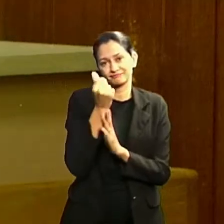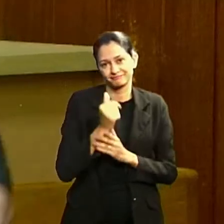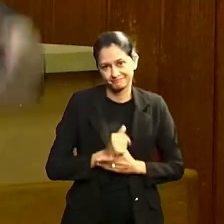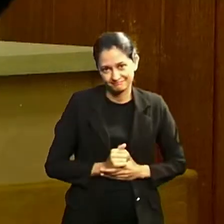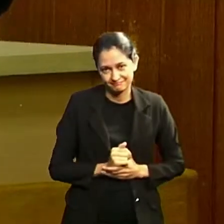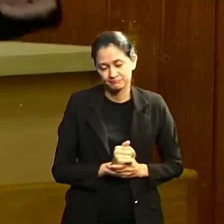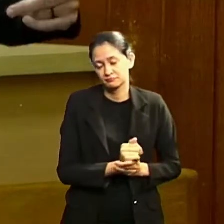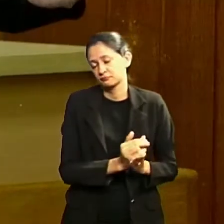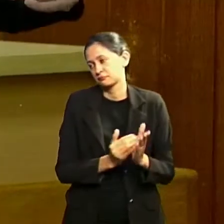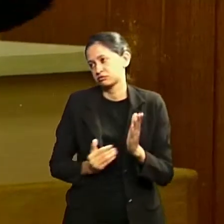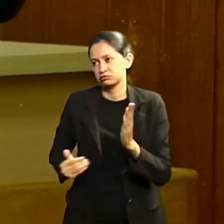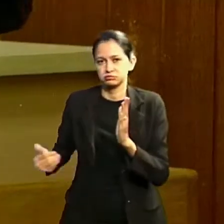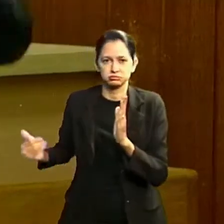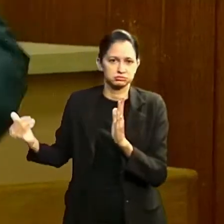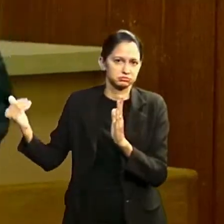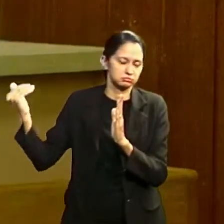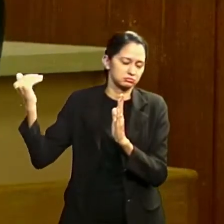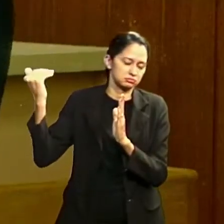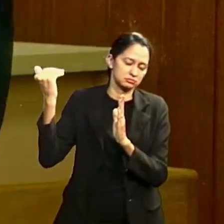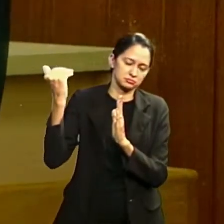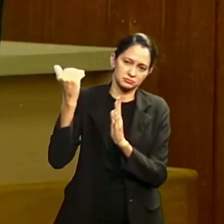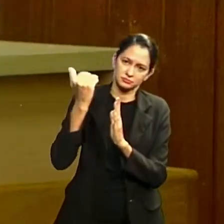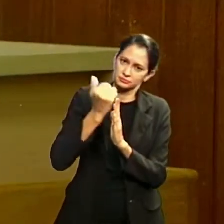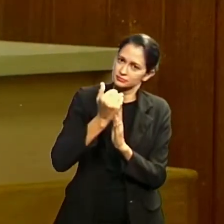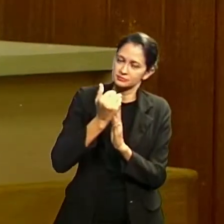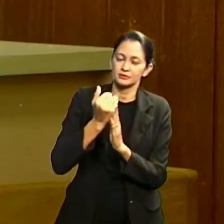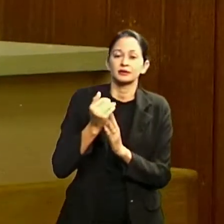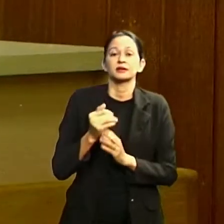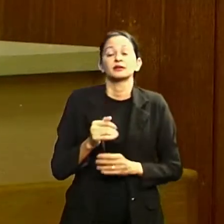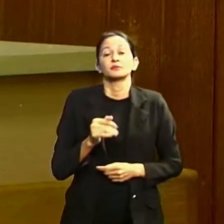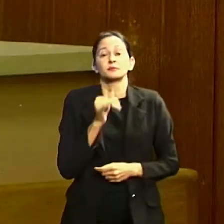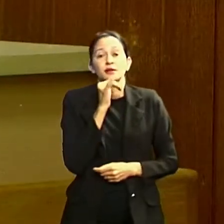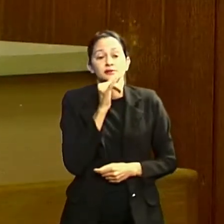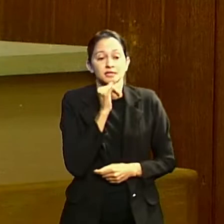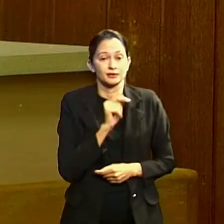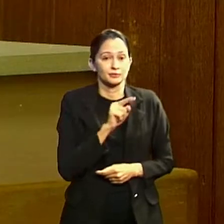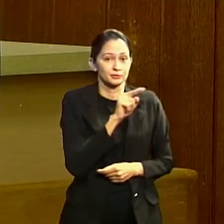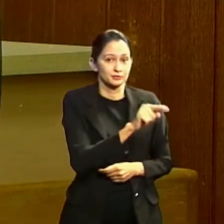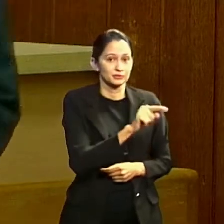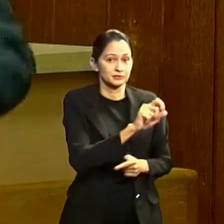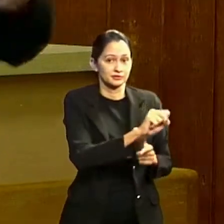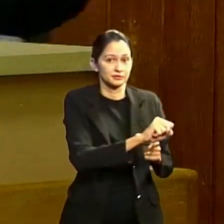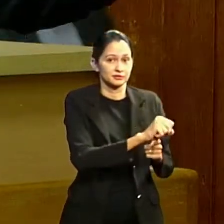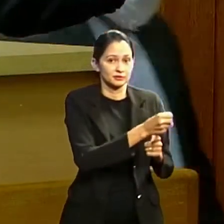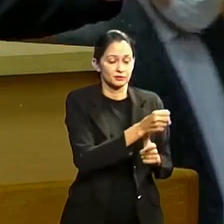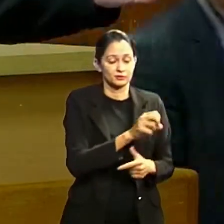abusivamente, aumentos lá no residencial Real Conquista de 500%,